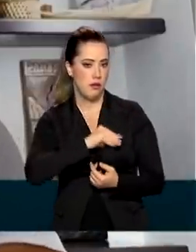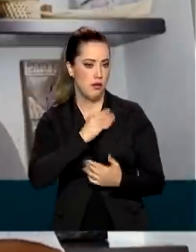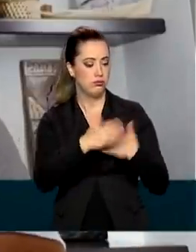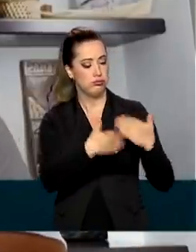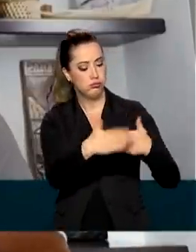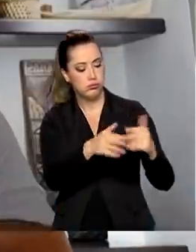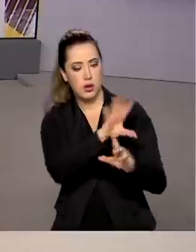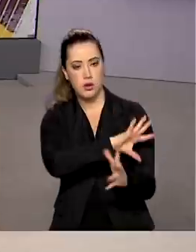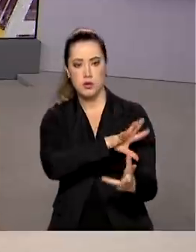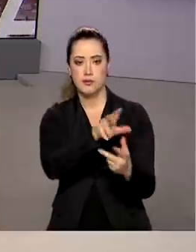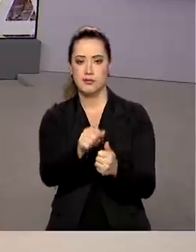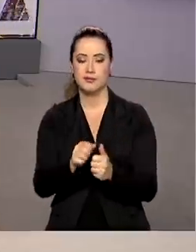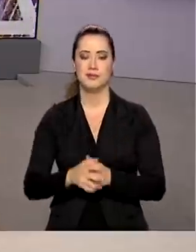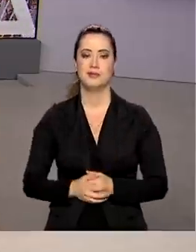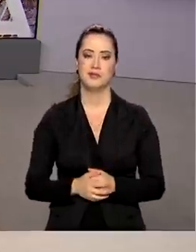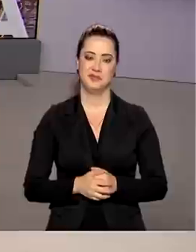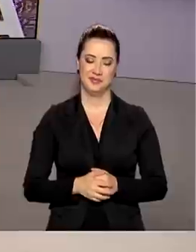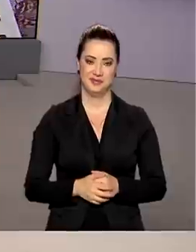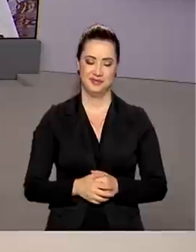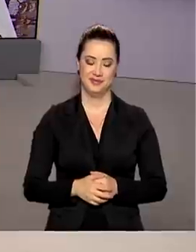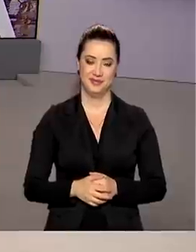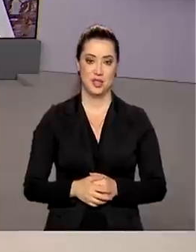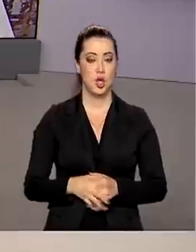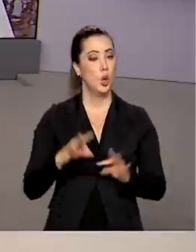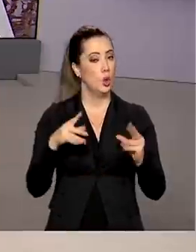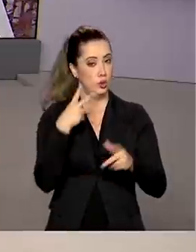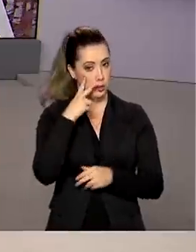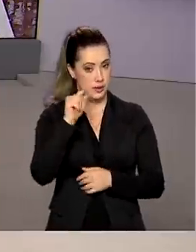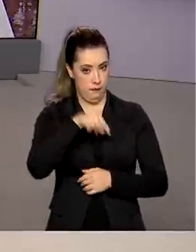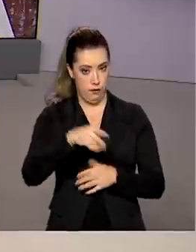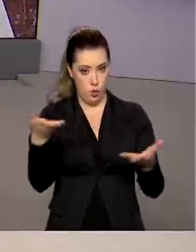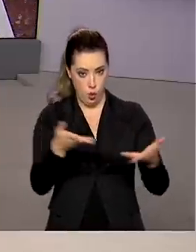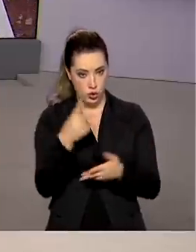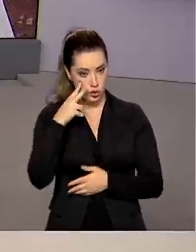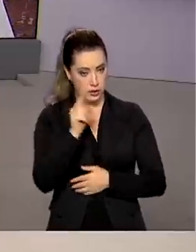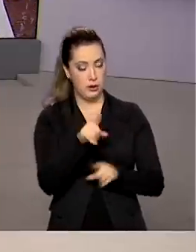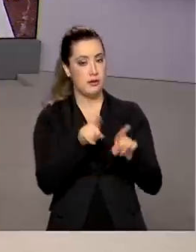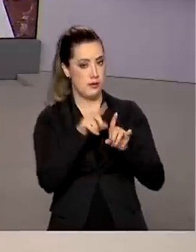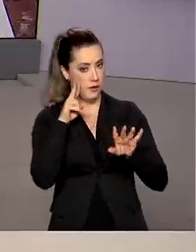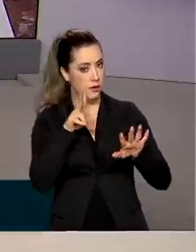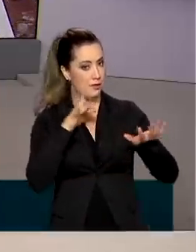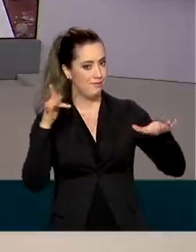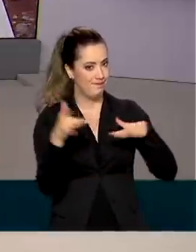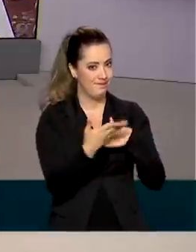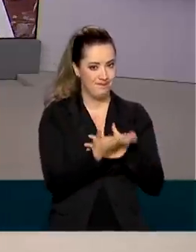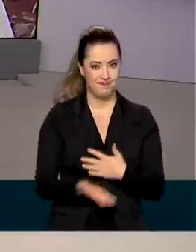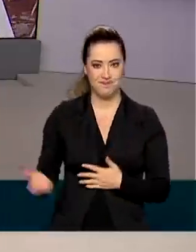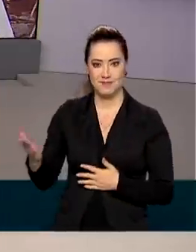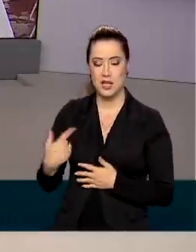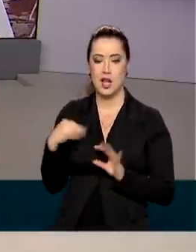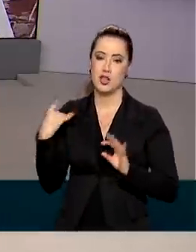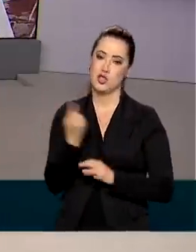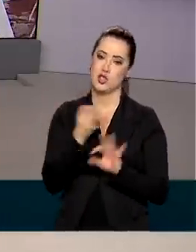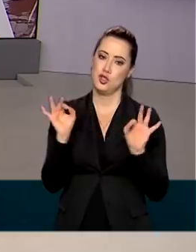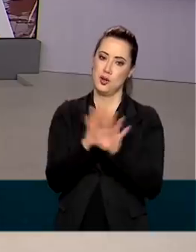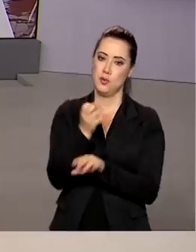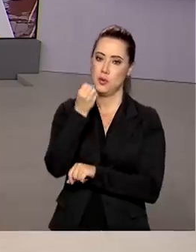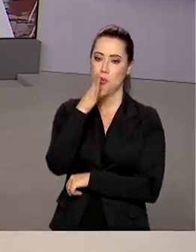desenvolvimento social. As reportagens de hoje também estão nas nossas redes sociais. A gente fica por aqui.